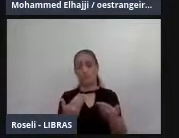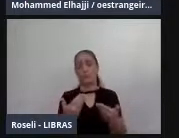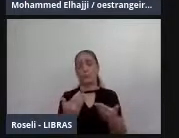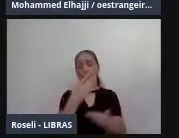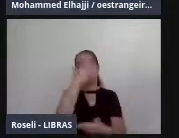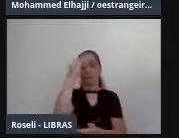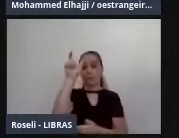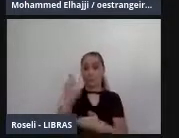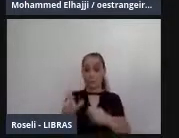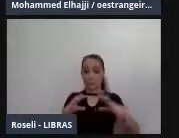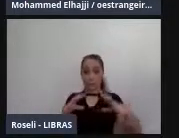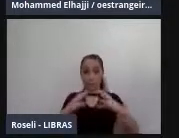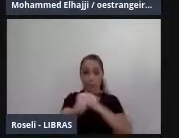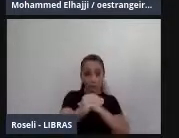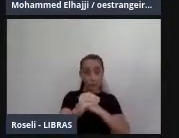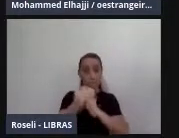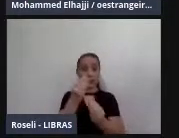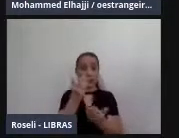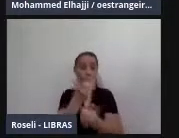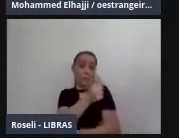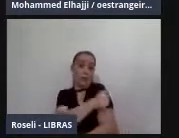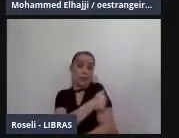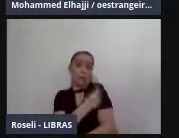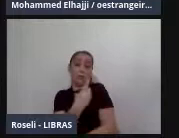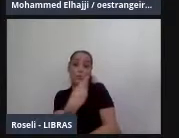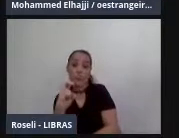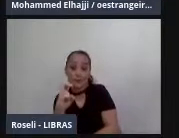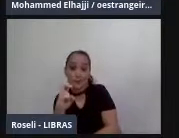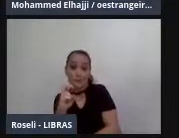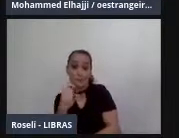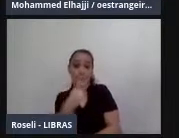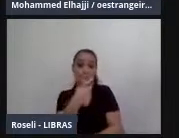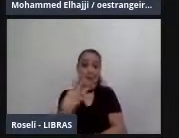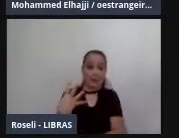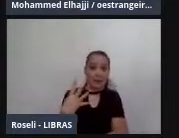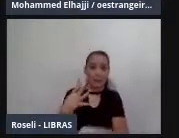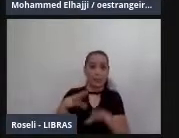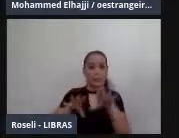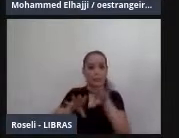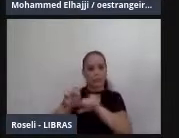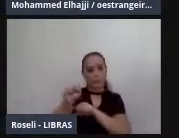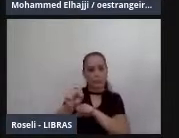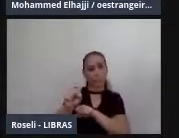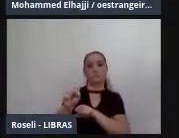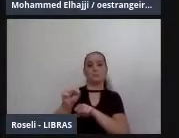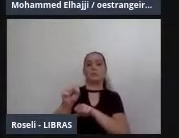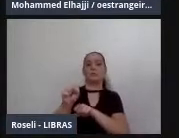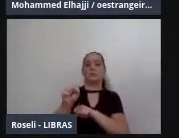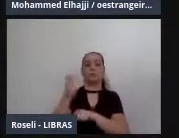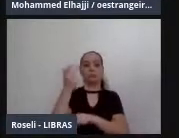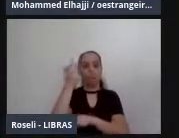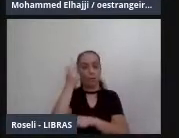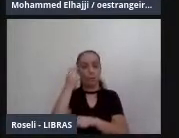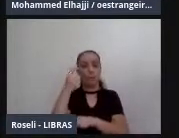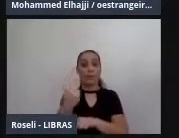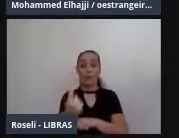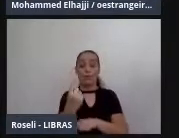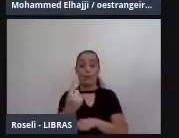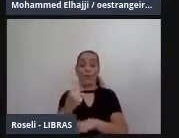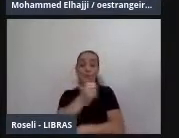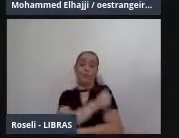refugiados, 14 estão na graduação e um no mestrado. E nós também oferecemos várias